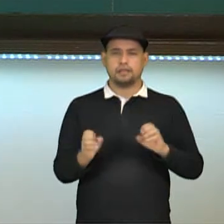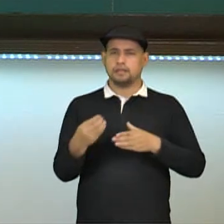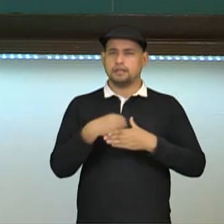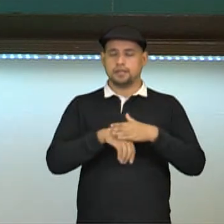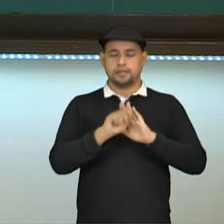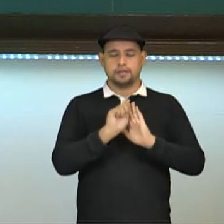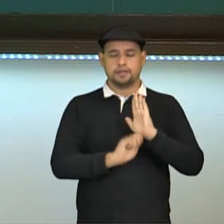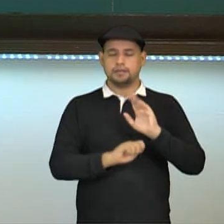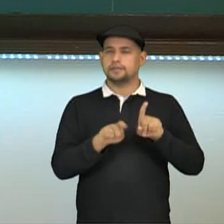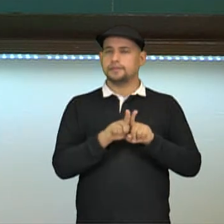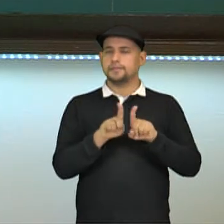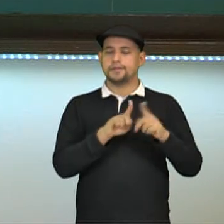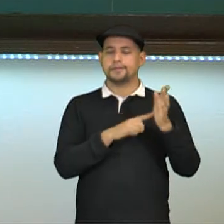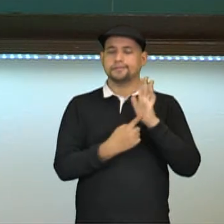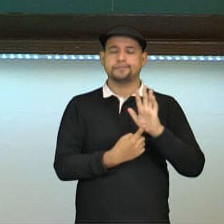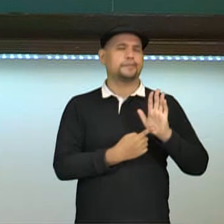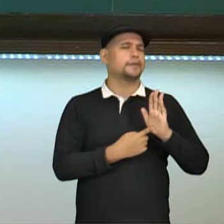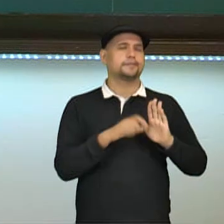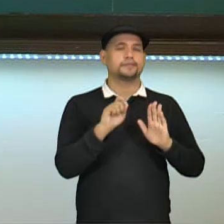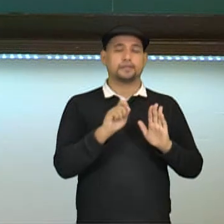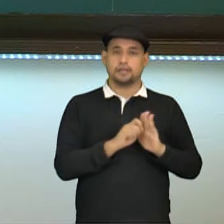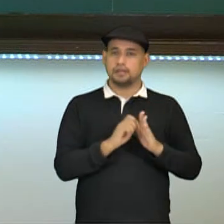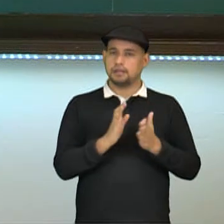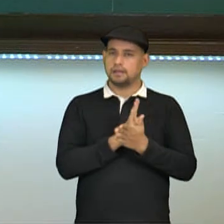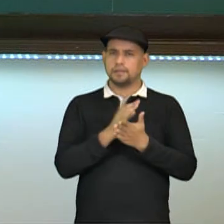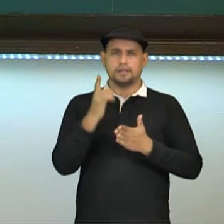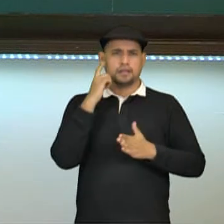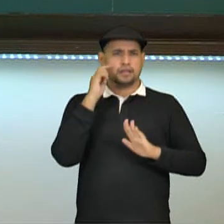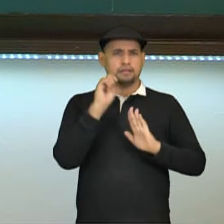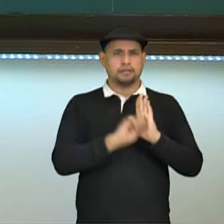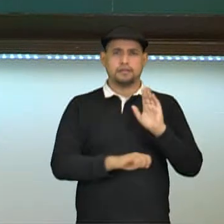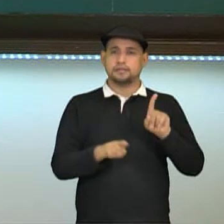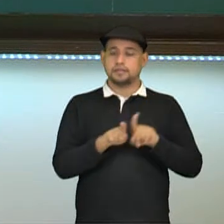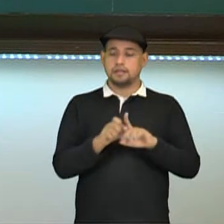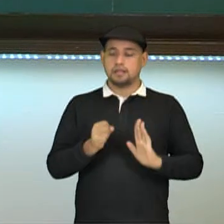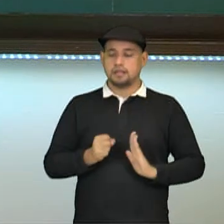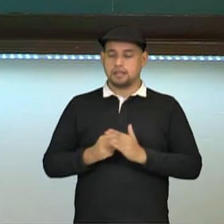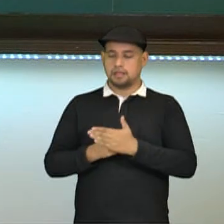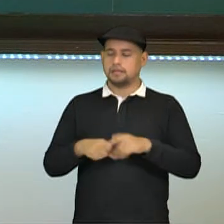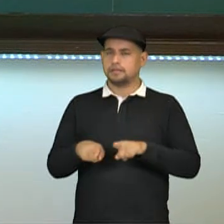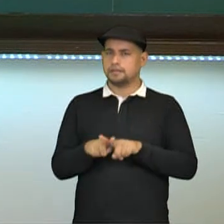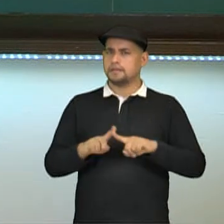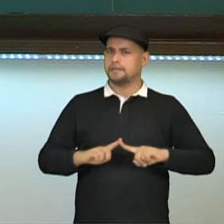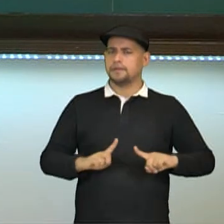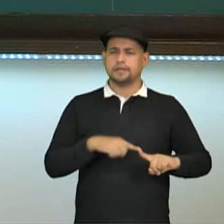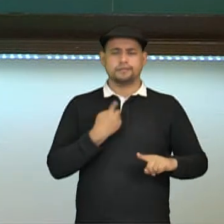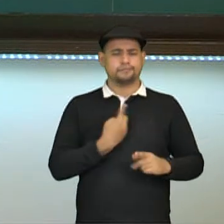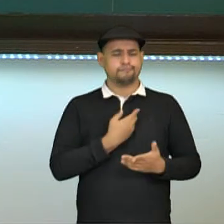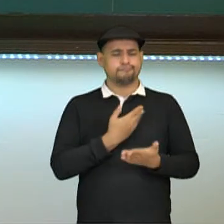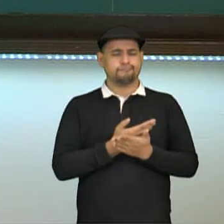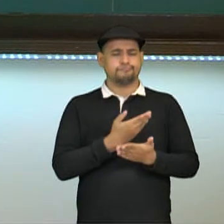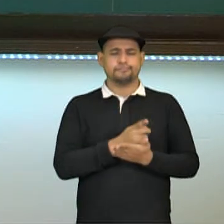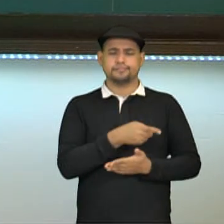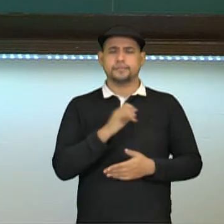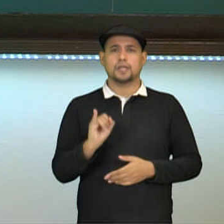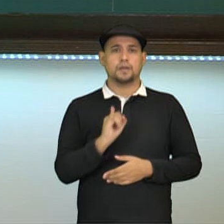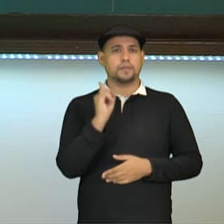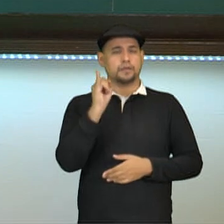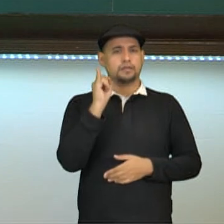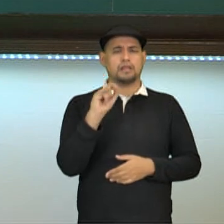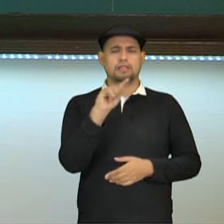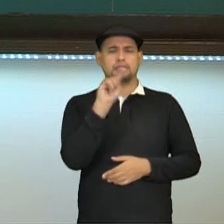do texto que demonstram que uma parte, um fragmento do texto foi omitido. E também estudamos a importância do ponto